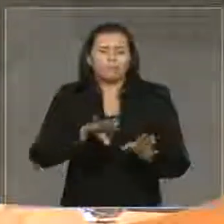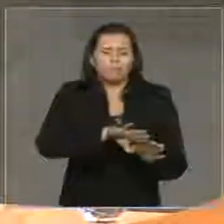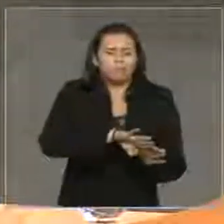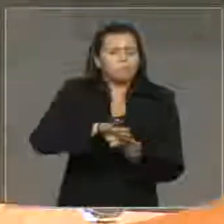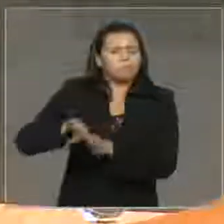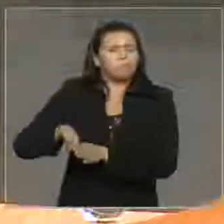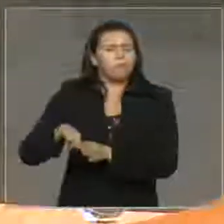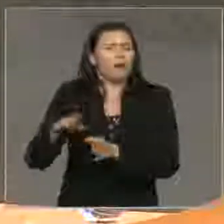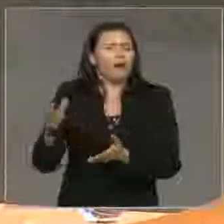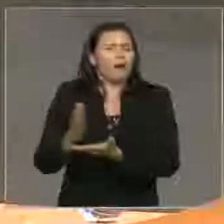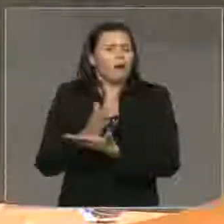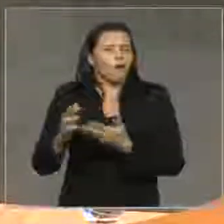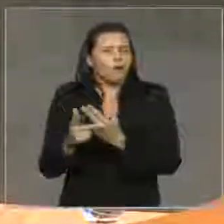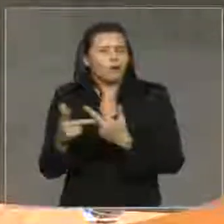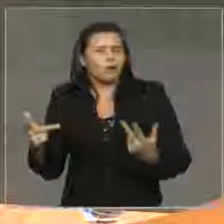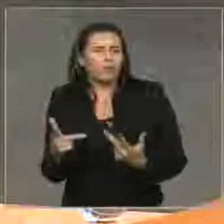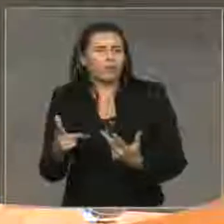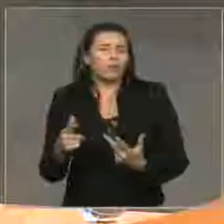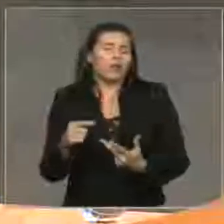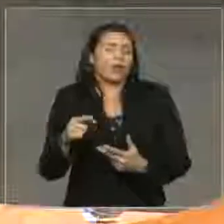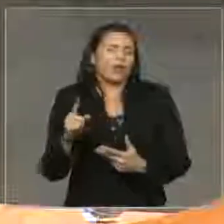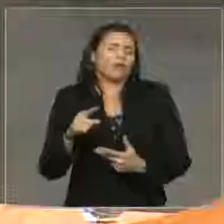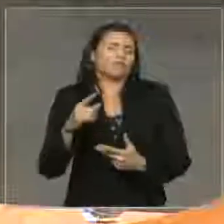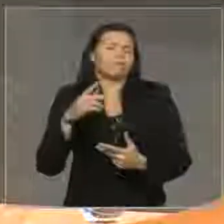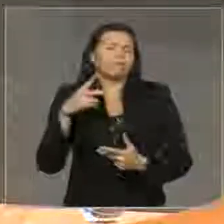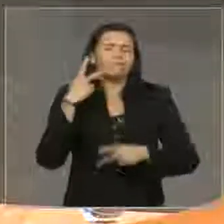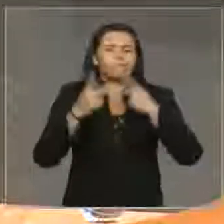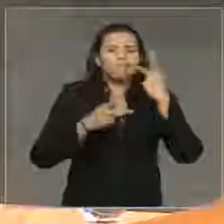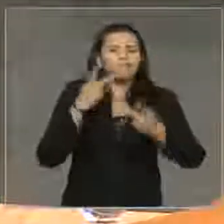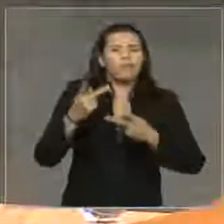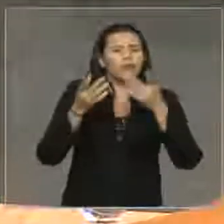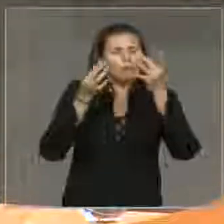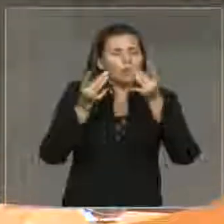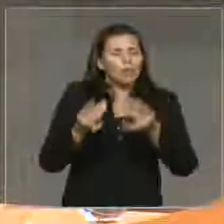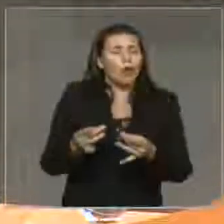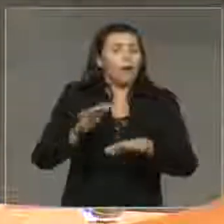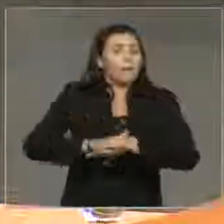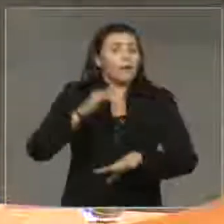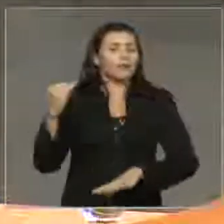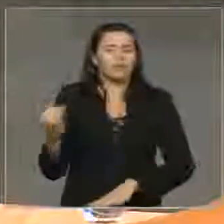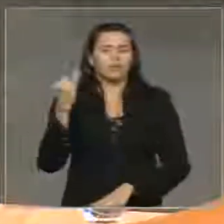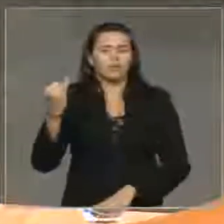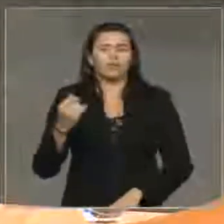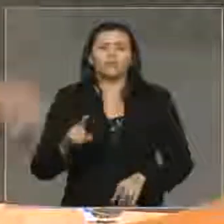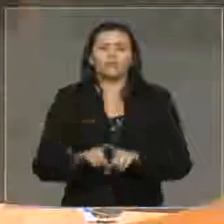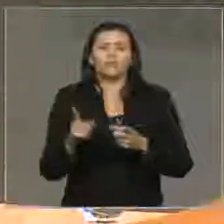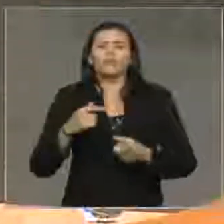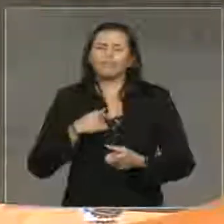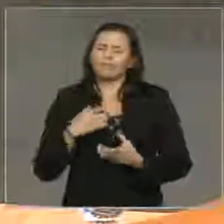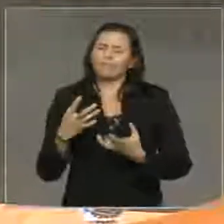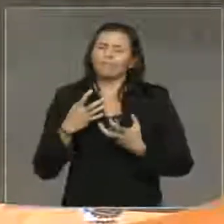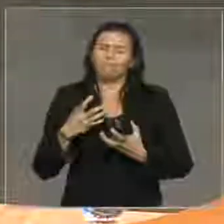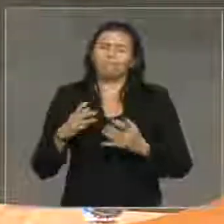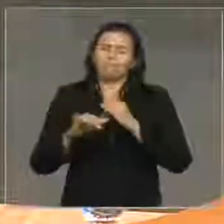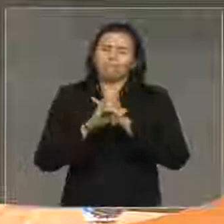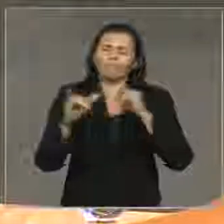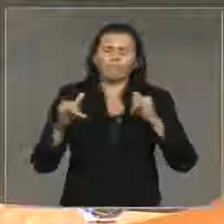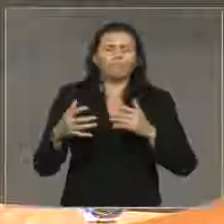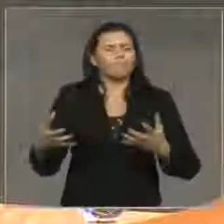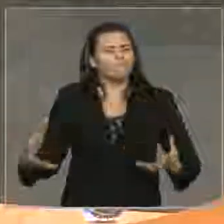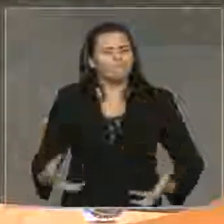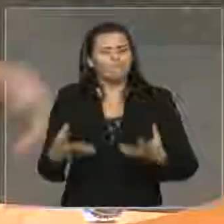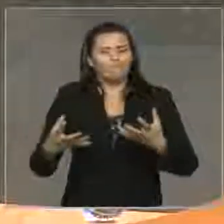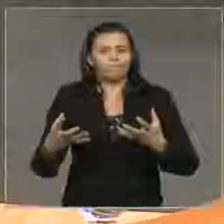estar e poder fazer essa singela, simples, mas do fundo do coração, a nossa homenagem. Também deixei